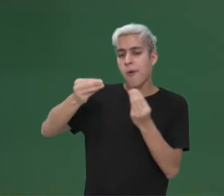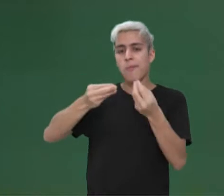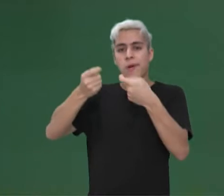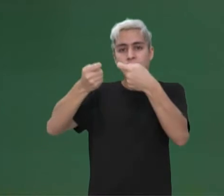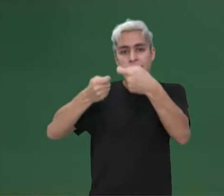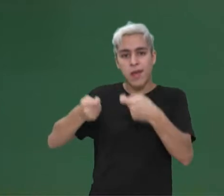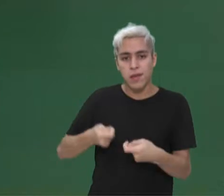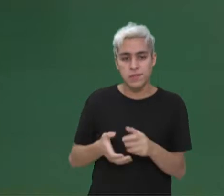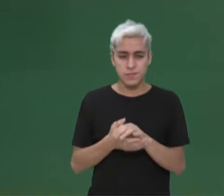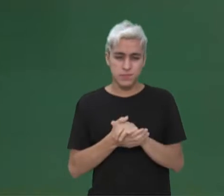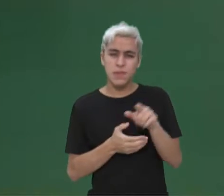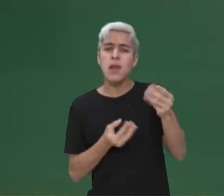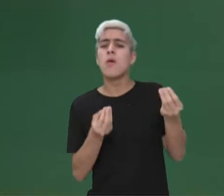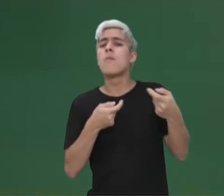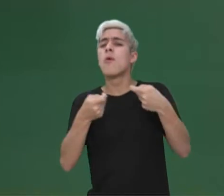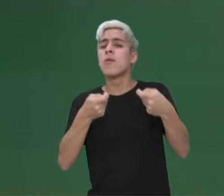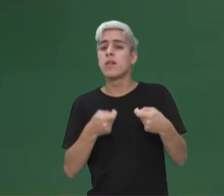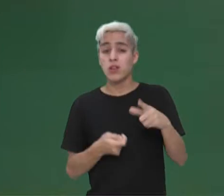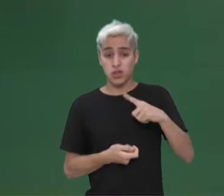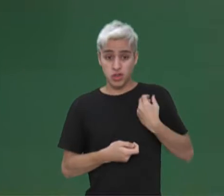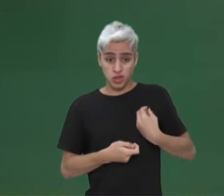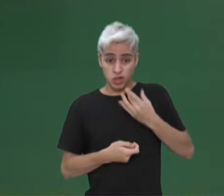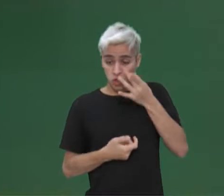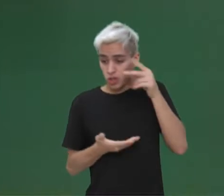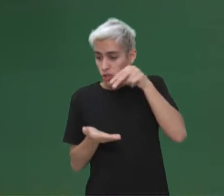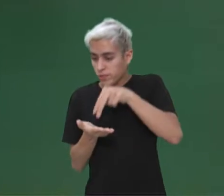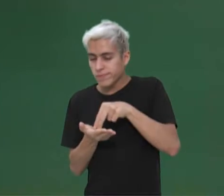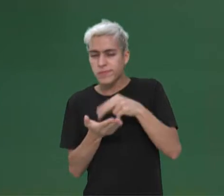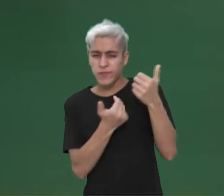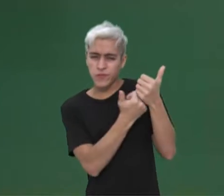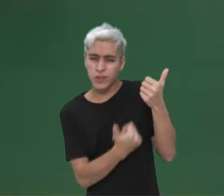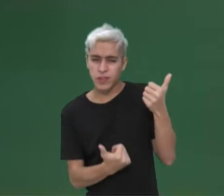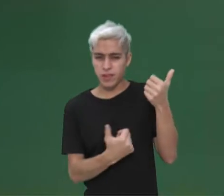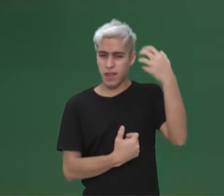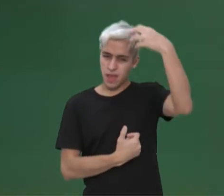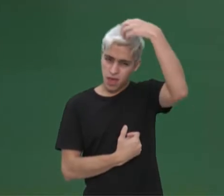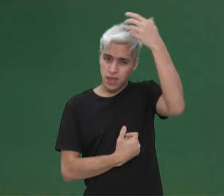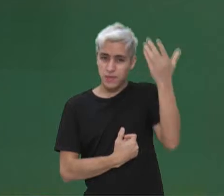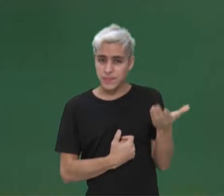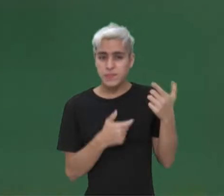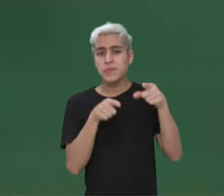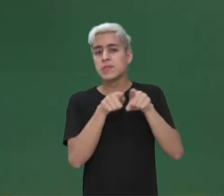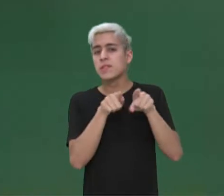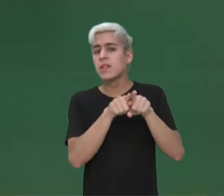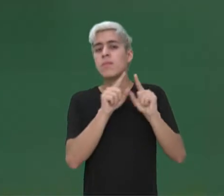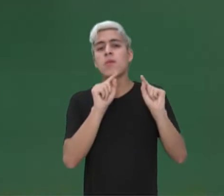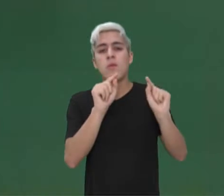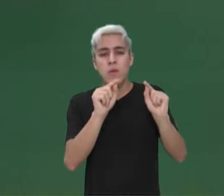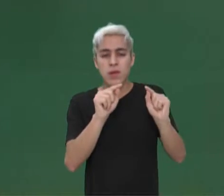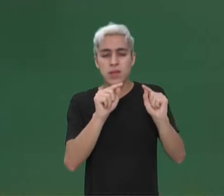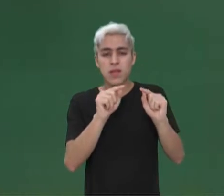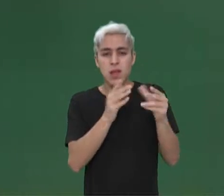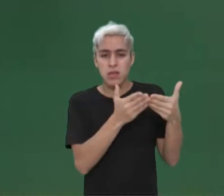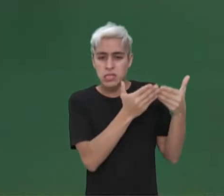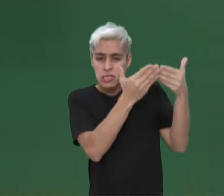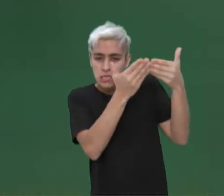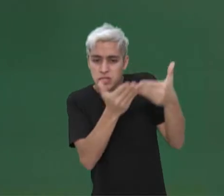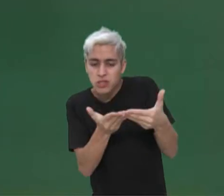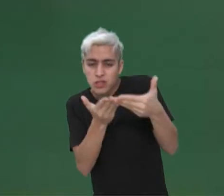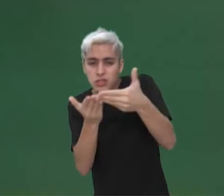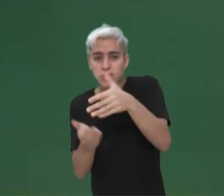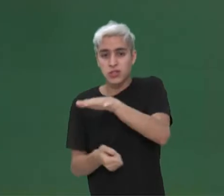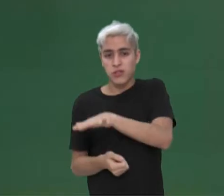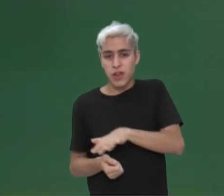Eles controlavam através da presença dos vice-reinados, ou dos vice-reis, e das chamadas capitanias